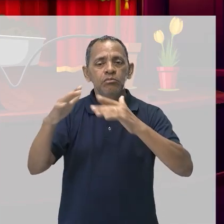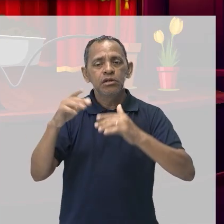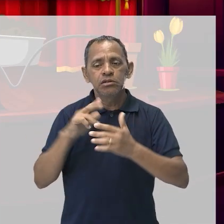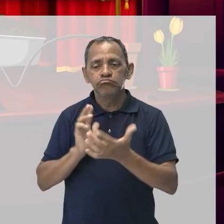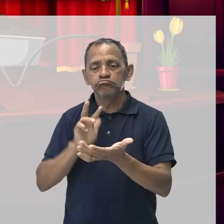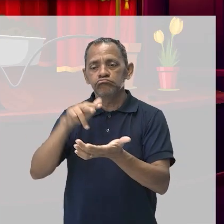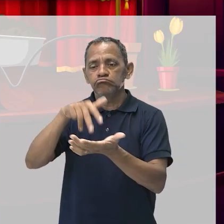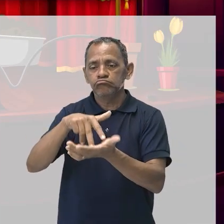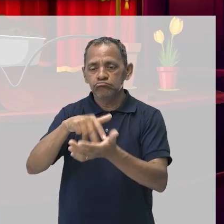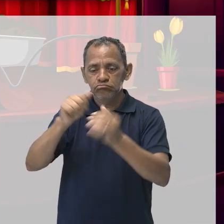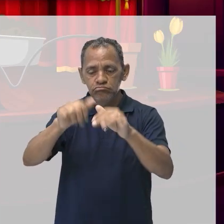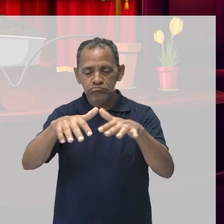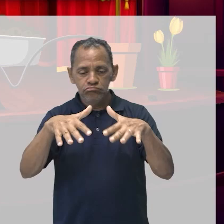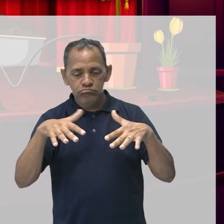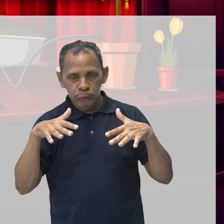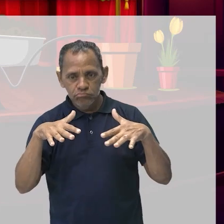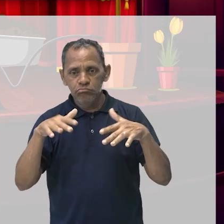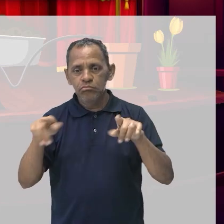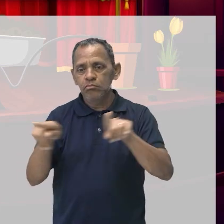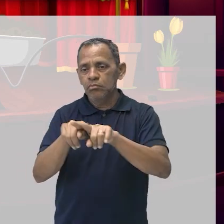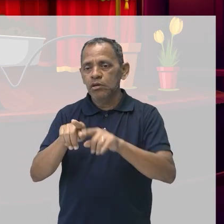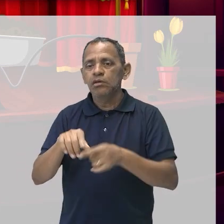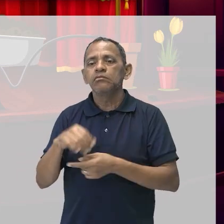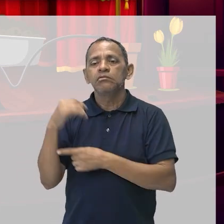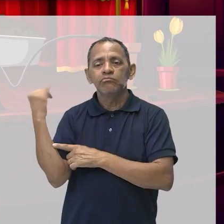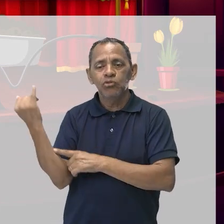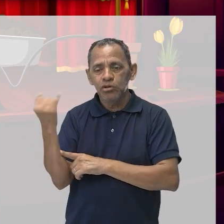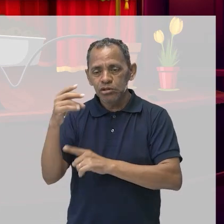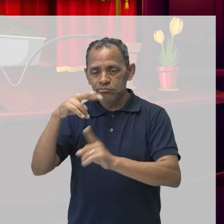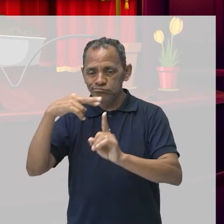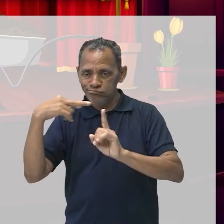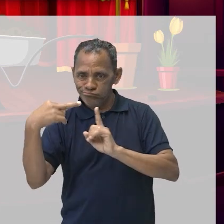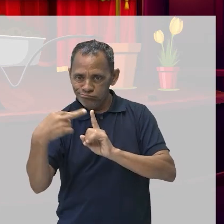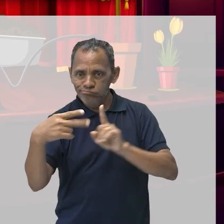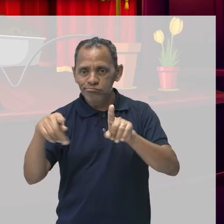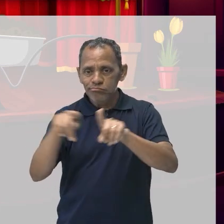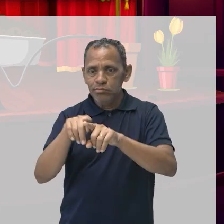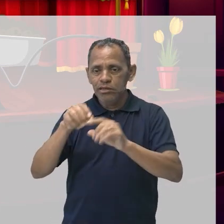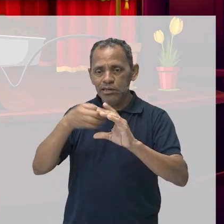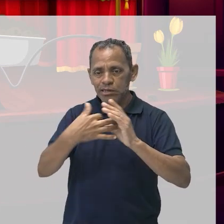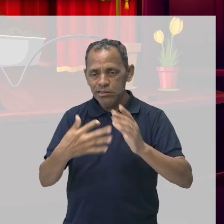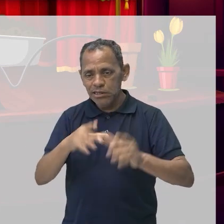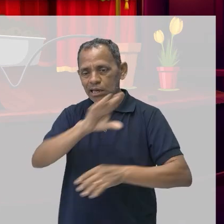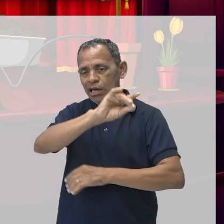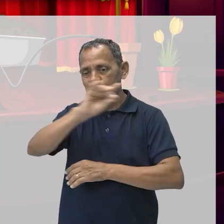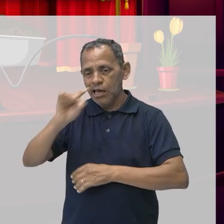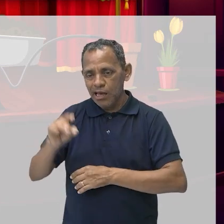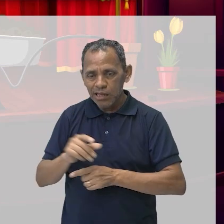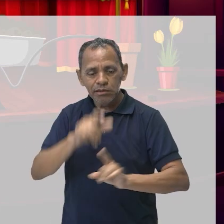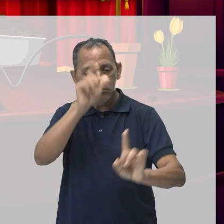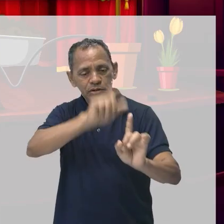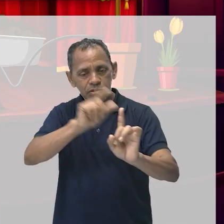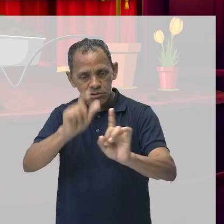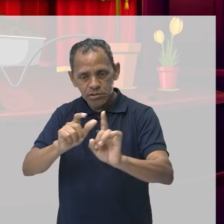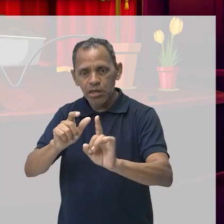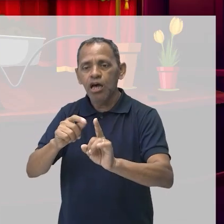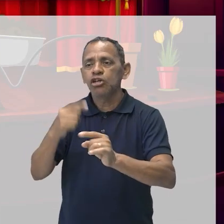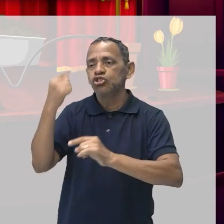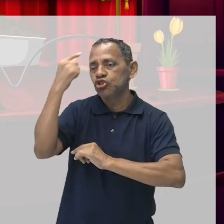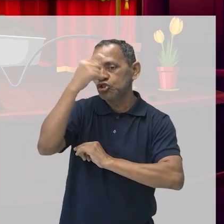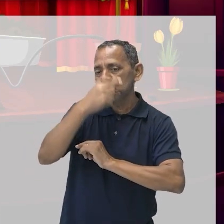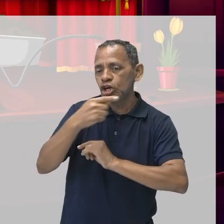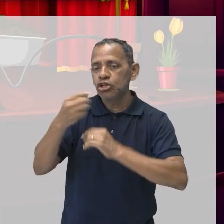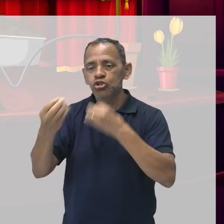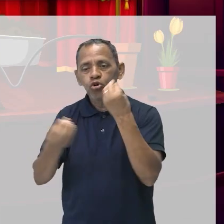palco. É outro aspecto importante da caracterização. Cada personagem pode ter gestos e formas de se